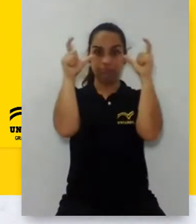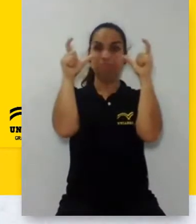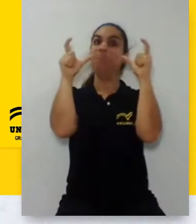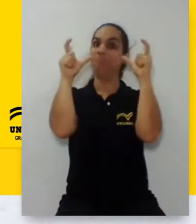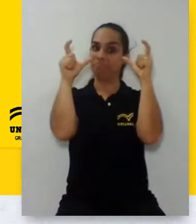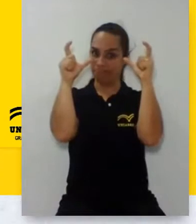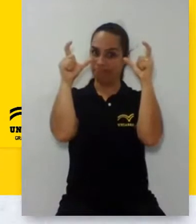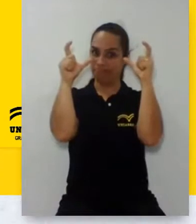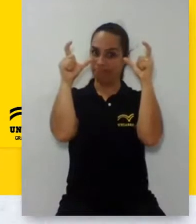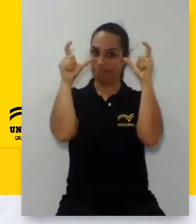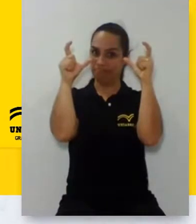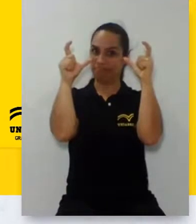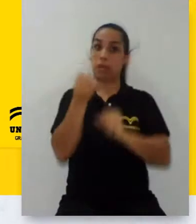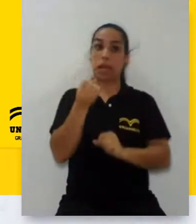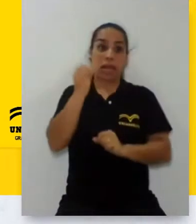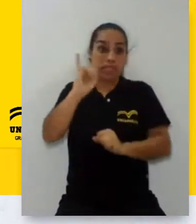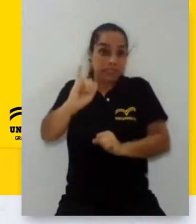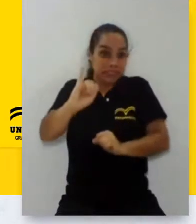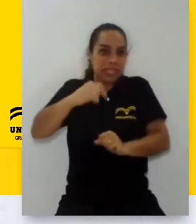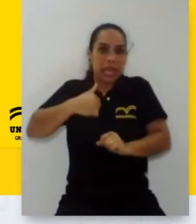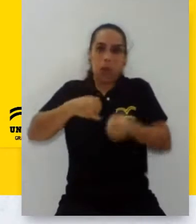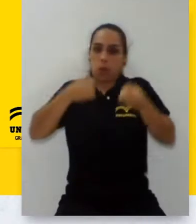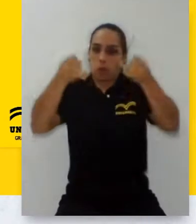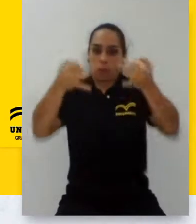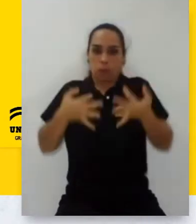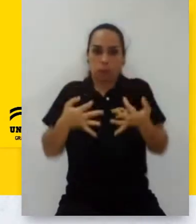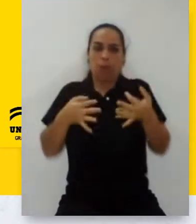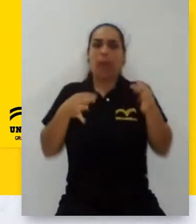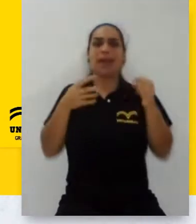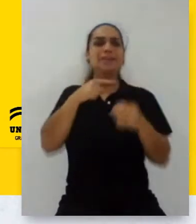com muita coisa do que eu falar, ok? Nós vamos ter um